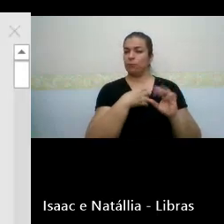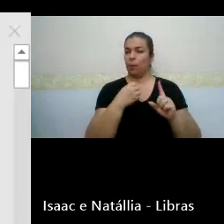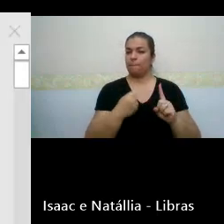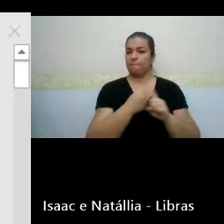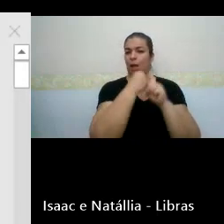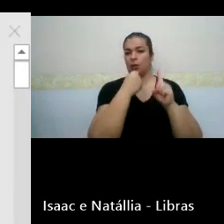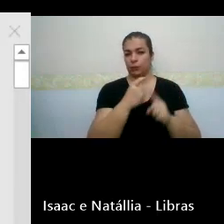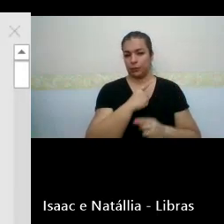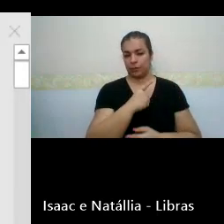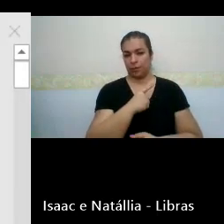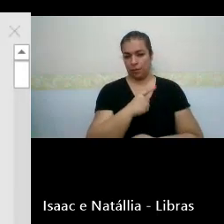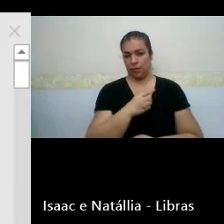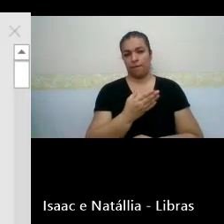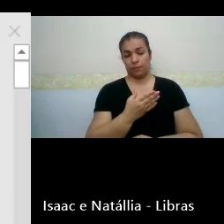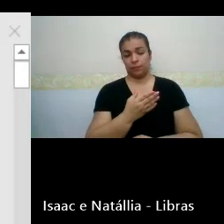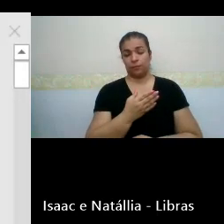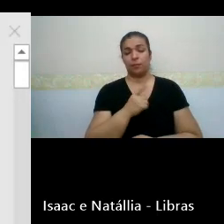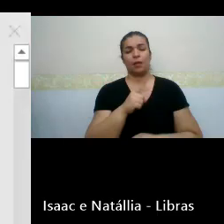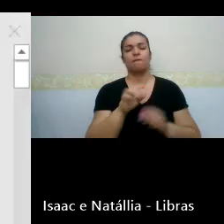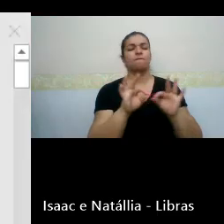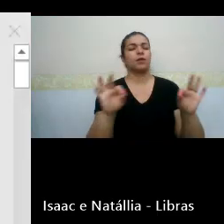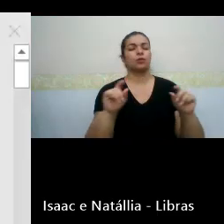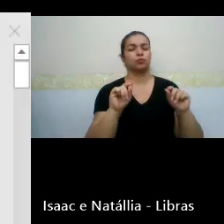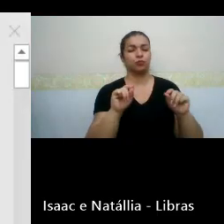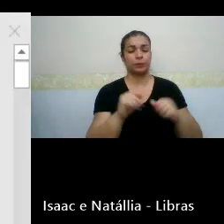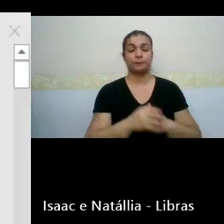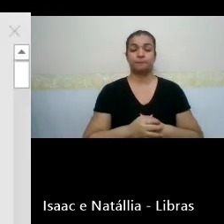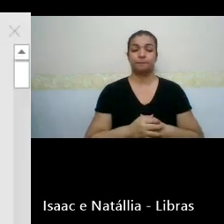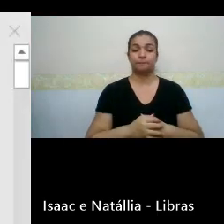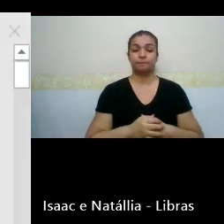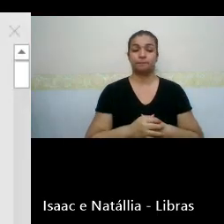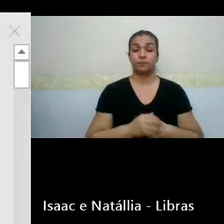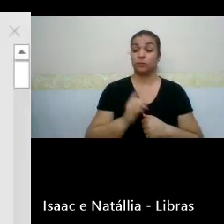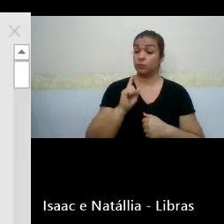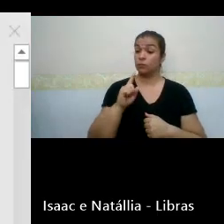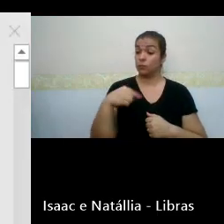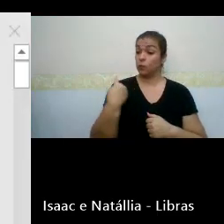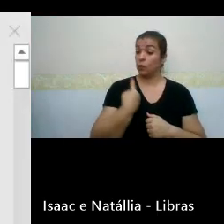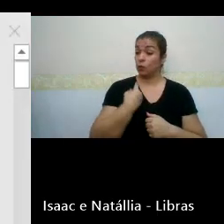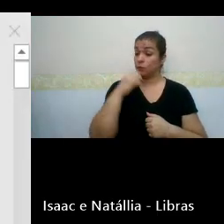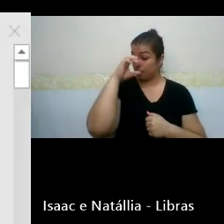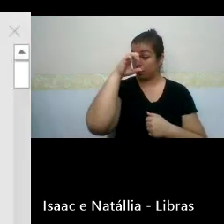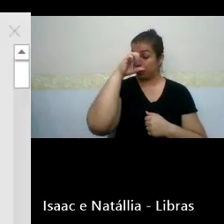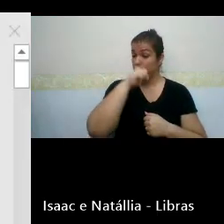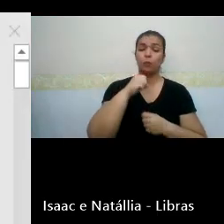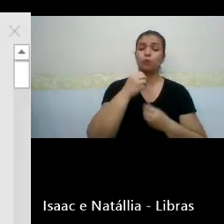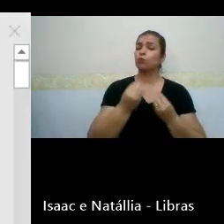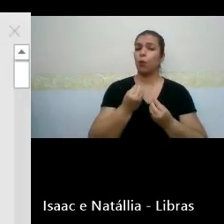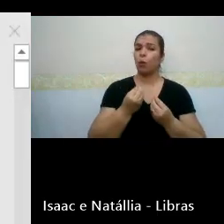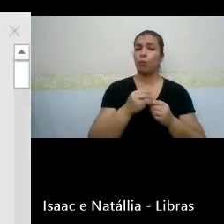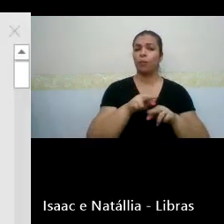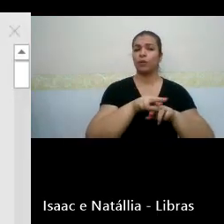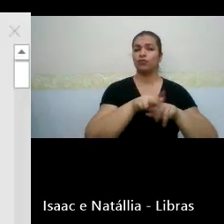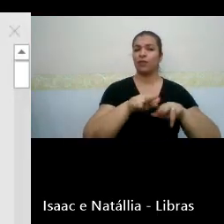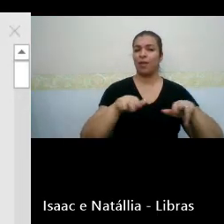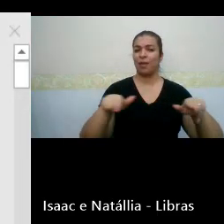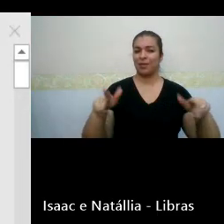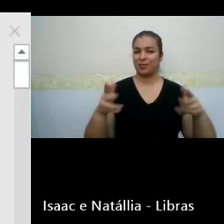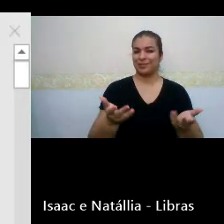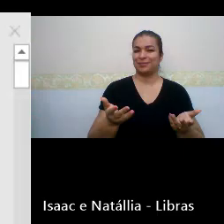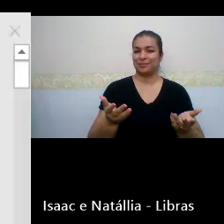momento lá. Ela disse assim: nós aprendemos com as diferenças, porque se algo para mim